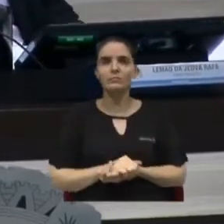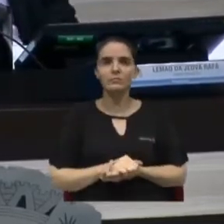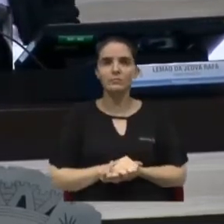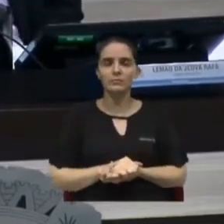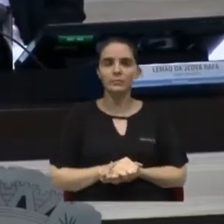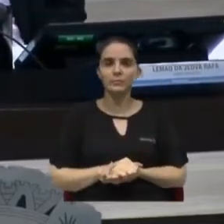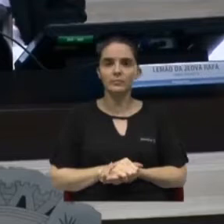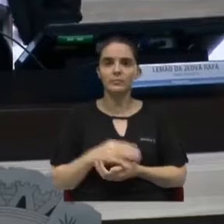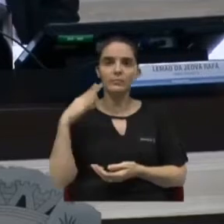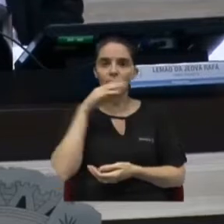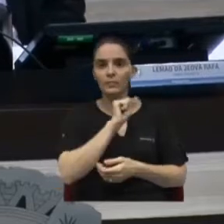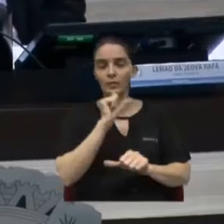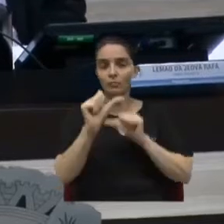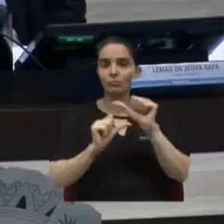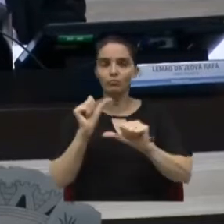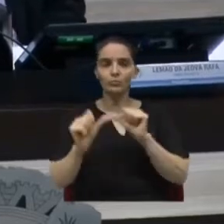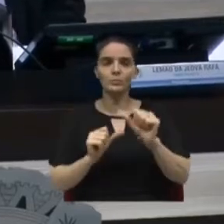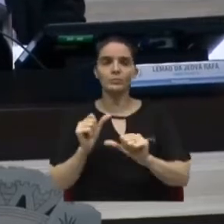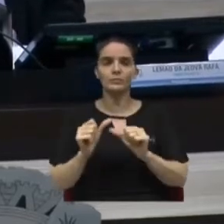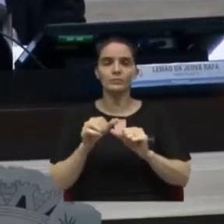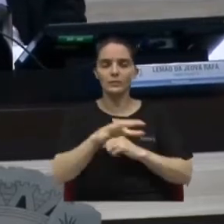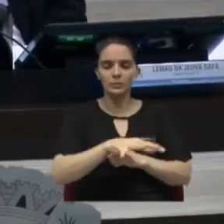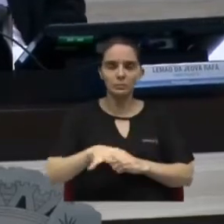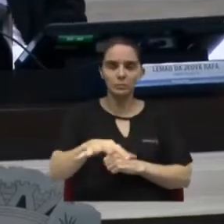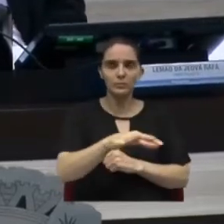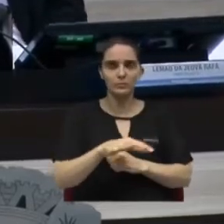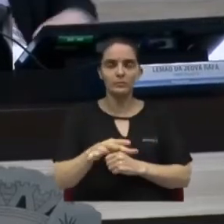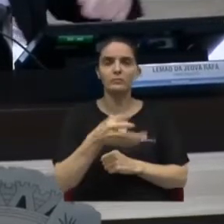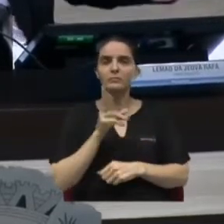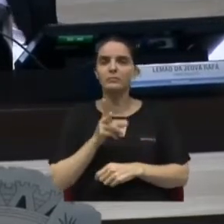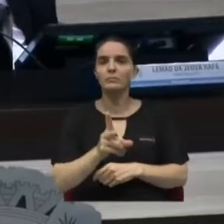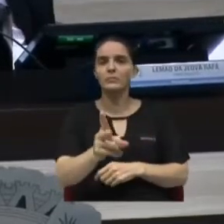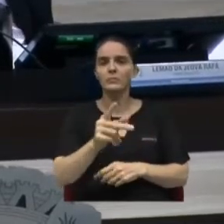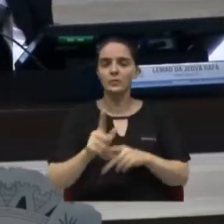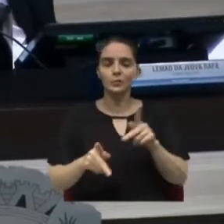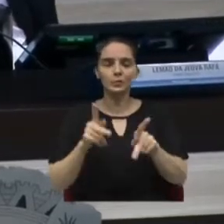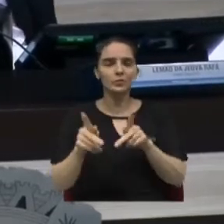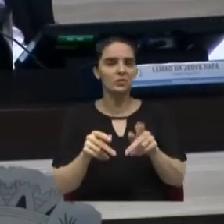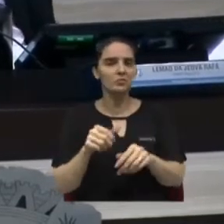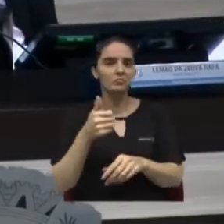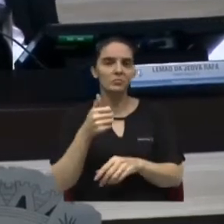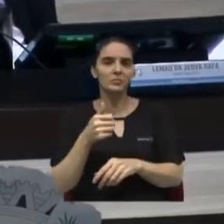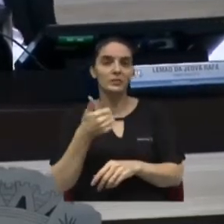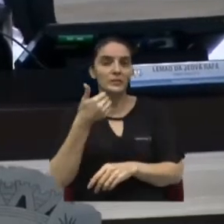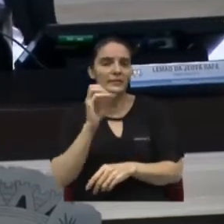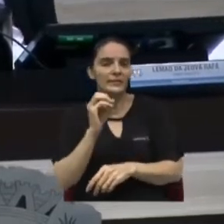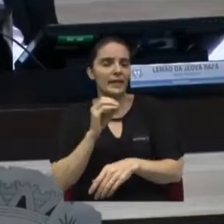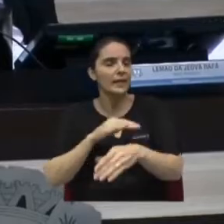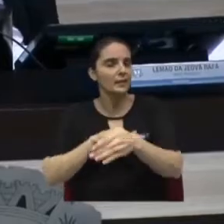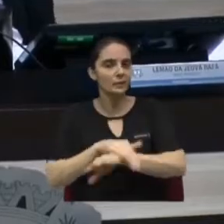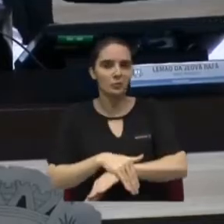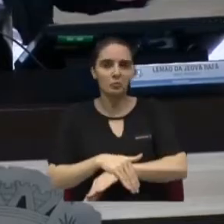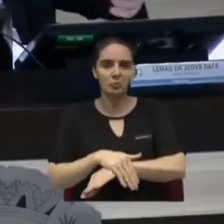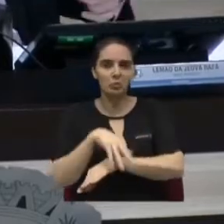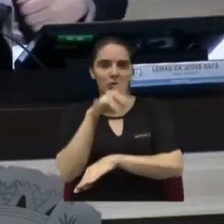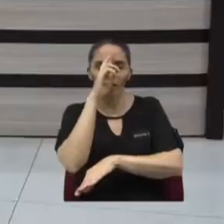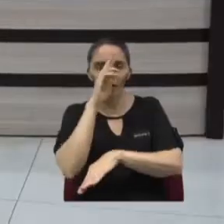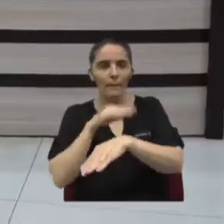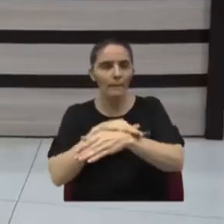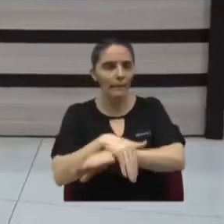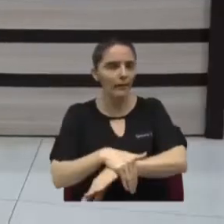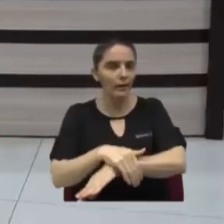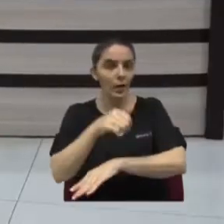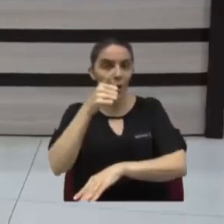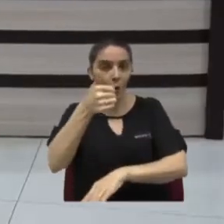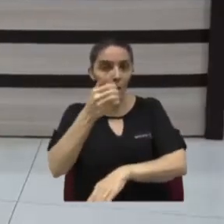rapidamente, isso vai ser mudado. E que a praça continue com aquela população. Você vai lá 10 horas, 11 horas, meia-noite, 1h, tem gente lá